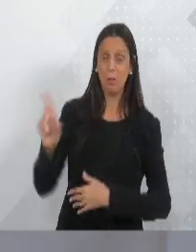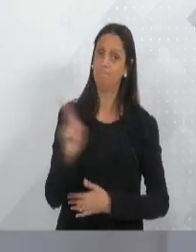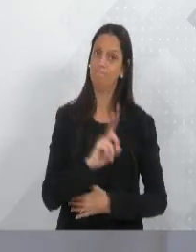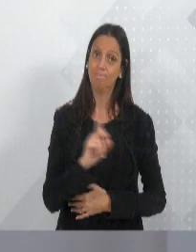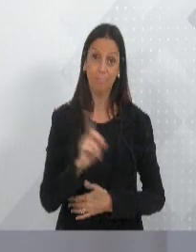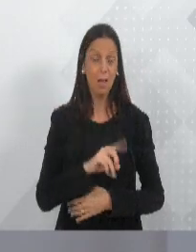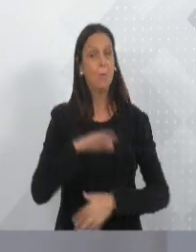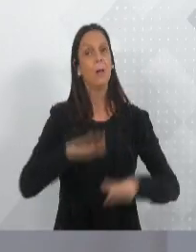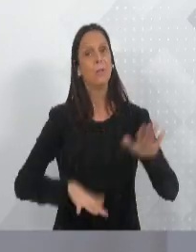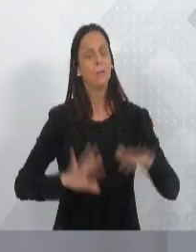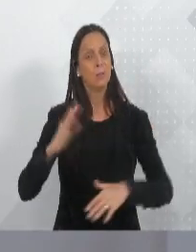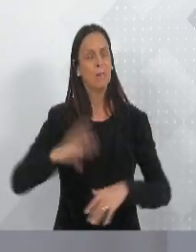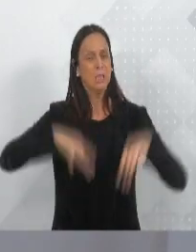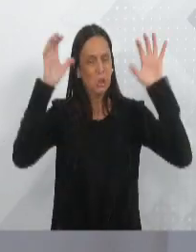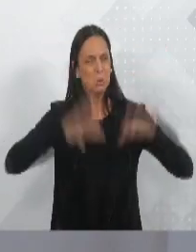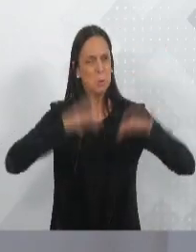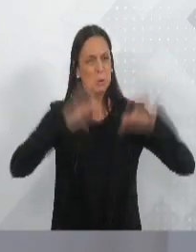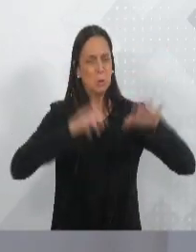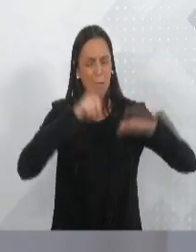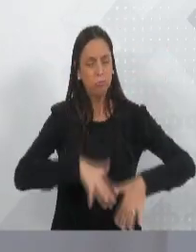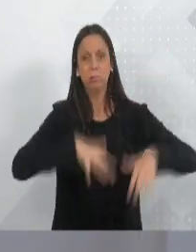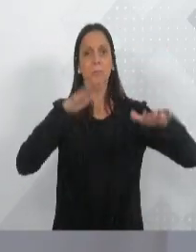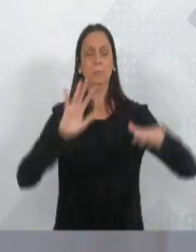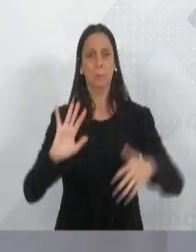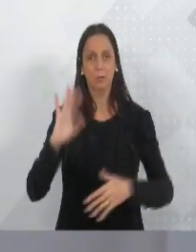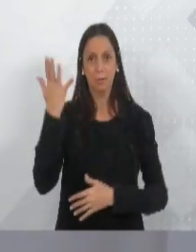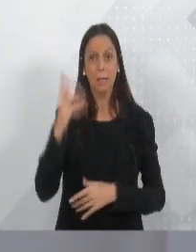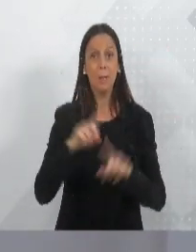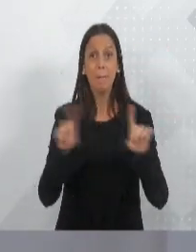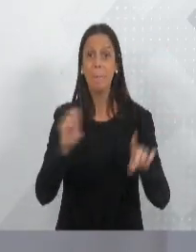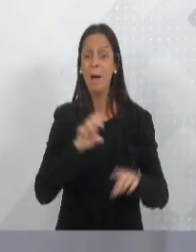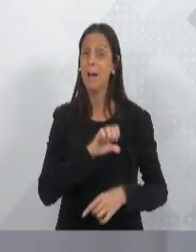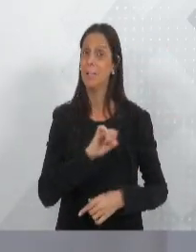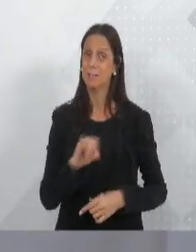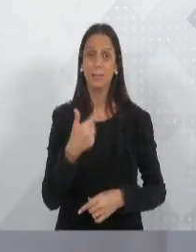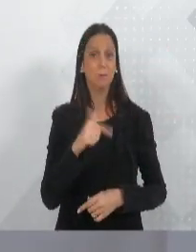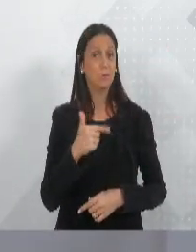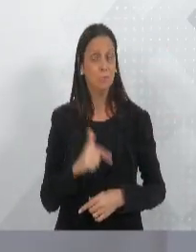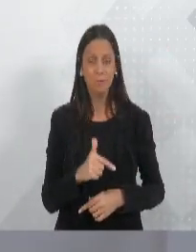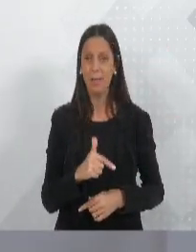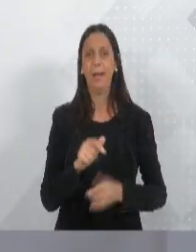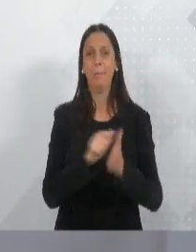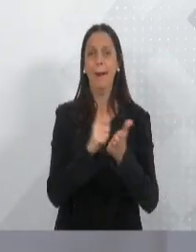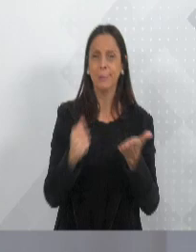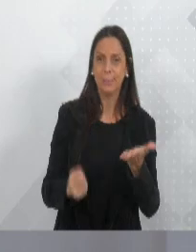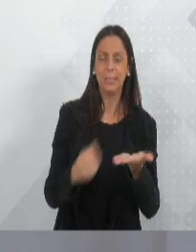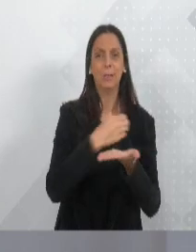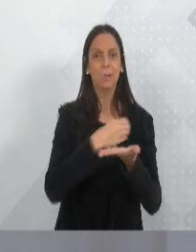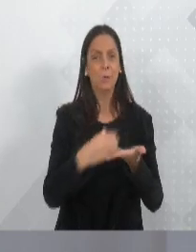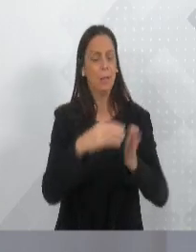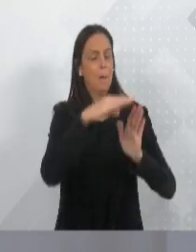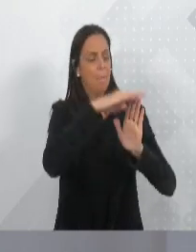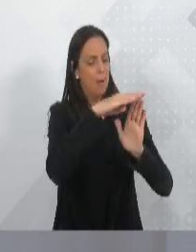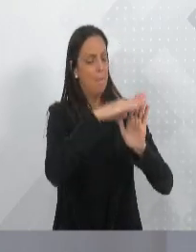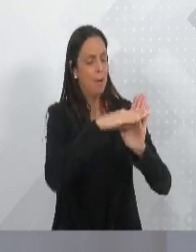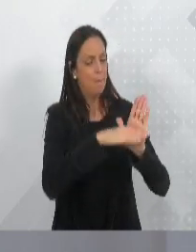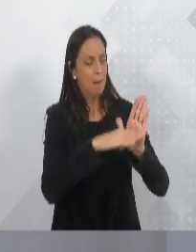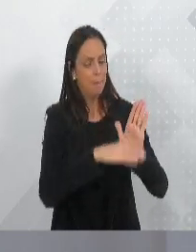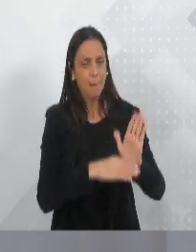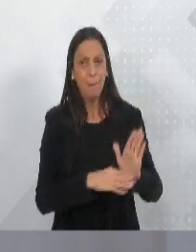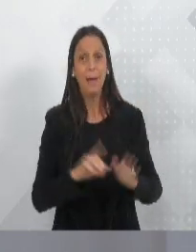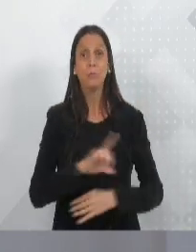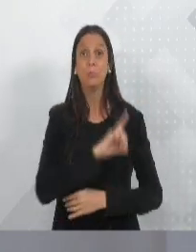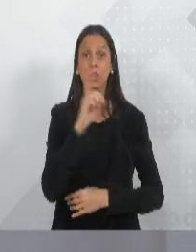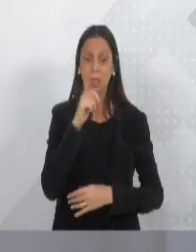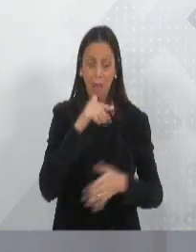vereador então o que que acontece se não tivermos um cronograma de limpeza dessas margens de rios desassoreamento Com